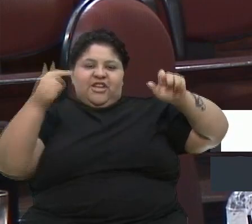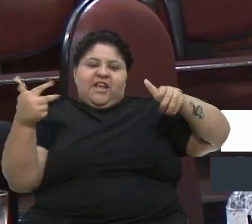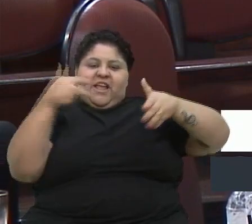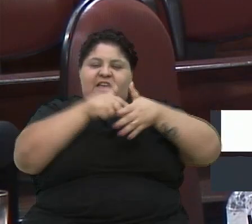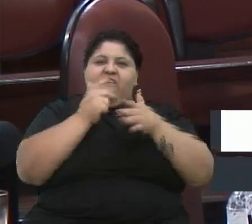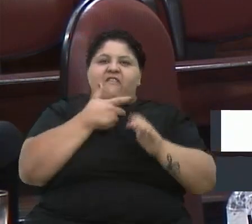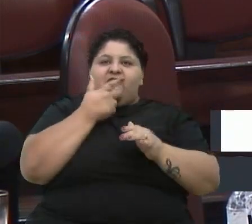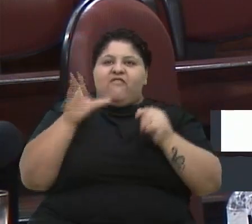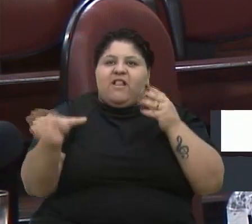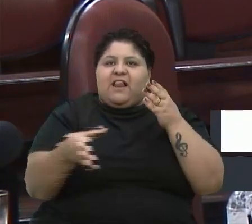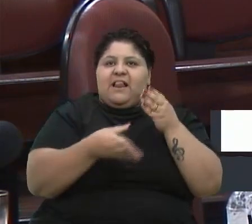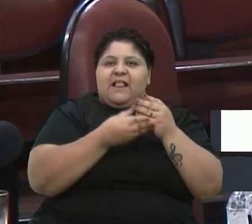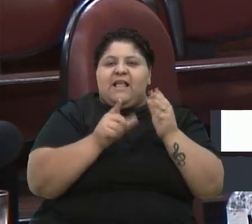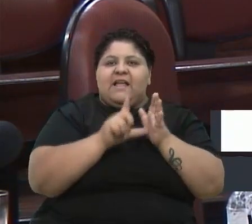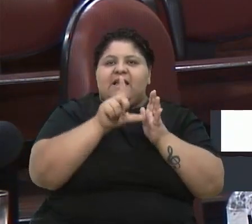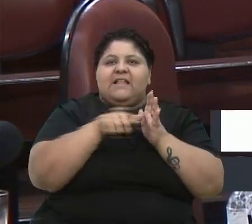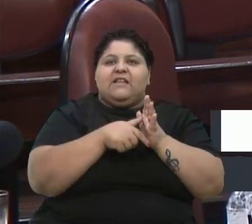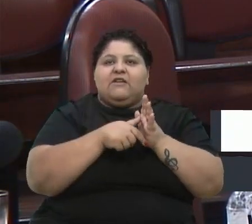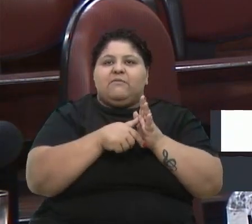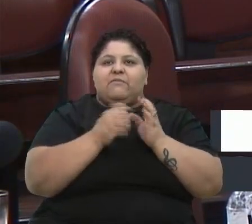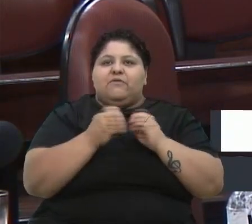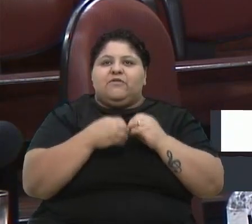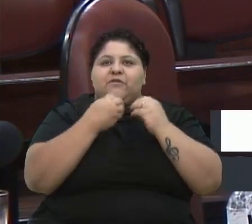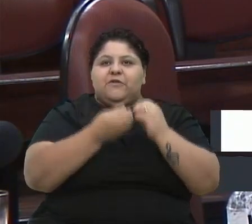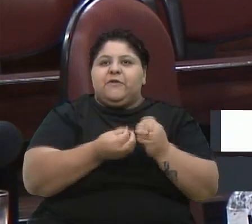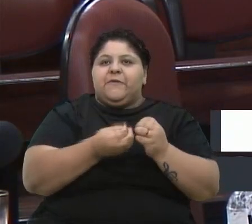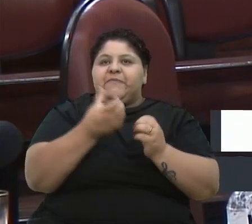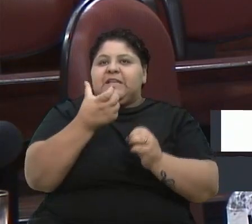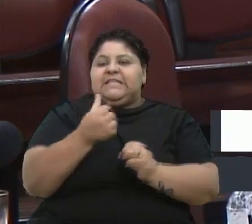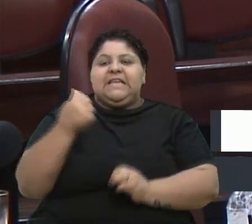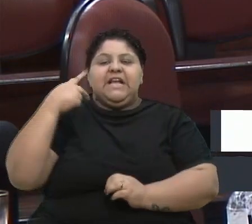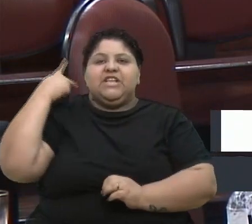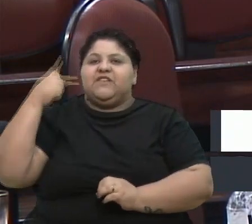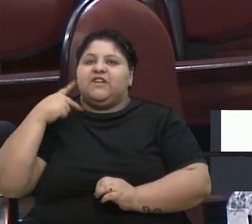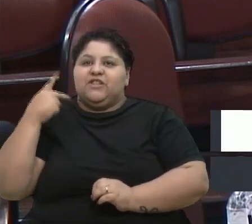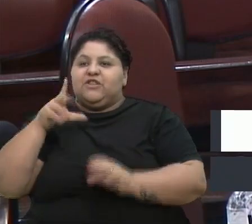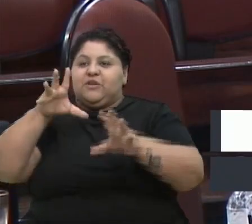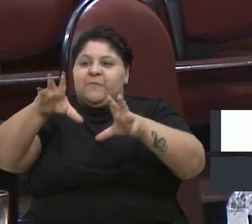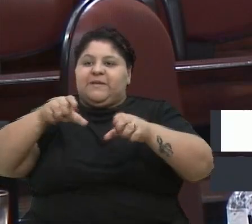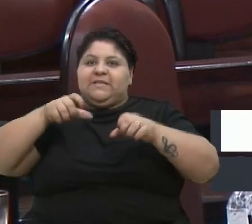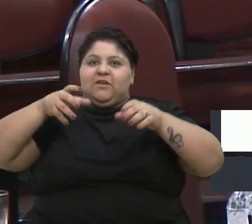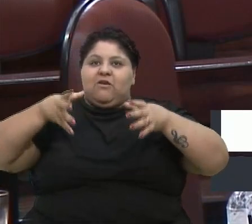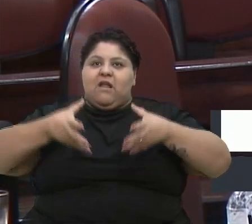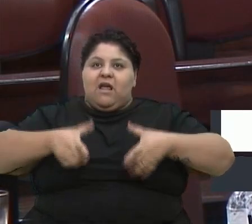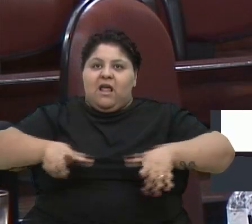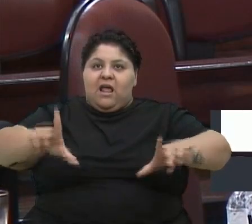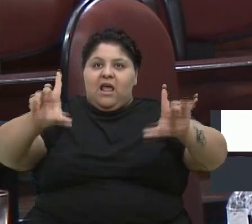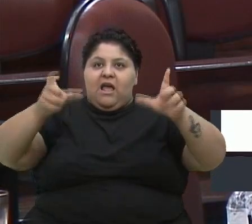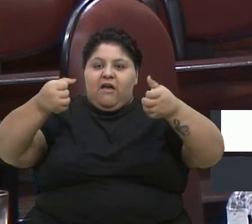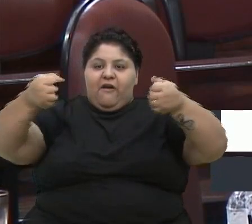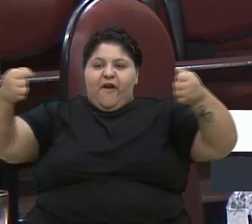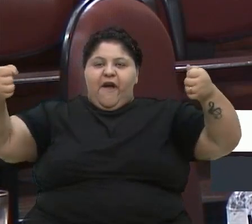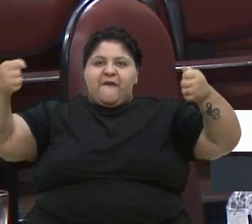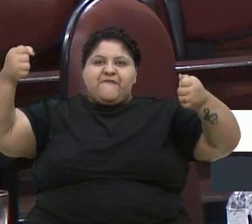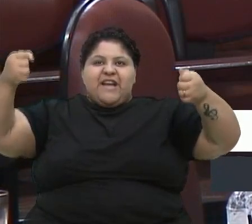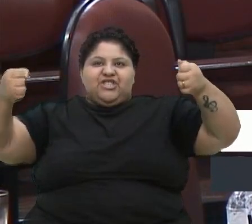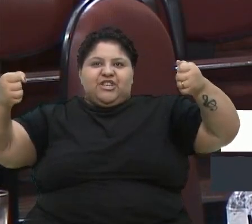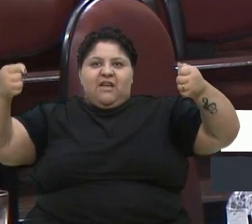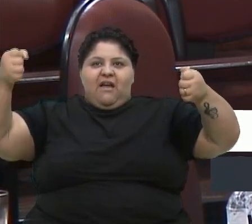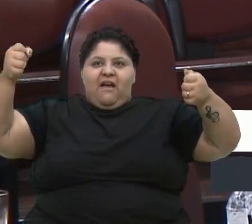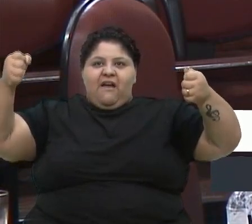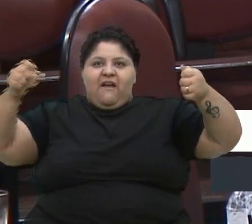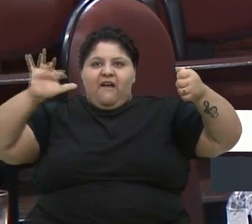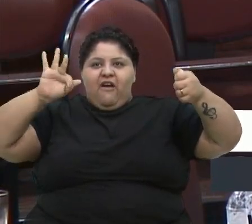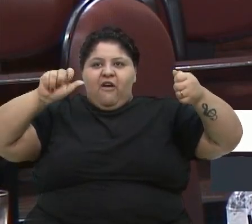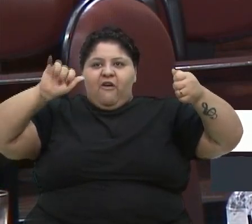põe meia dúzia de vereador, segura a faixa, tira uma foto e dizer que está dando emenda. Sim, fala mal das emendas e faz bingo. E ainda quer emenda impositiva. Por que